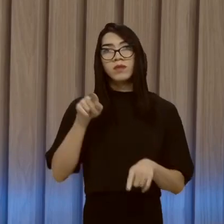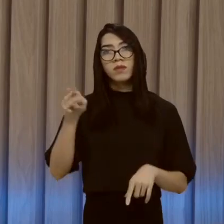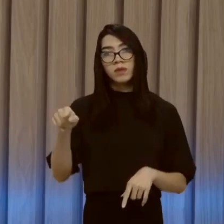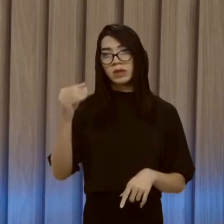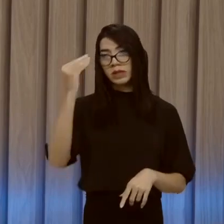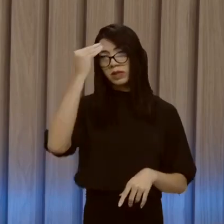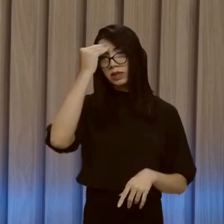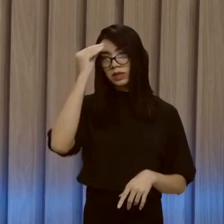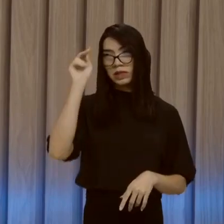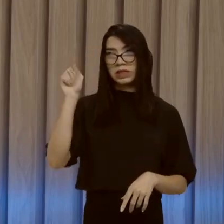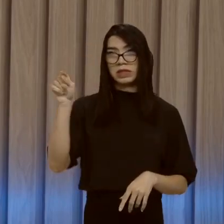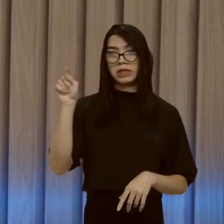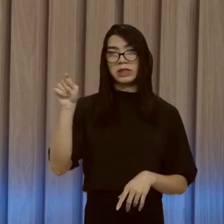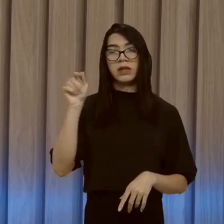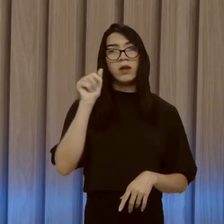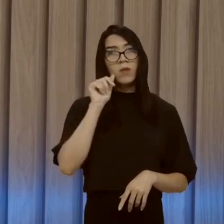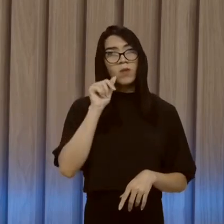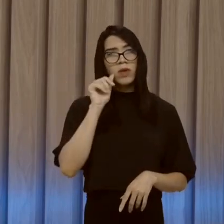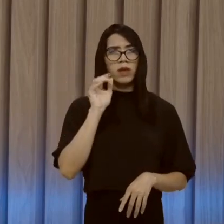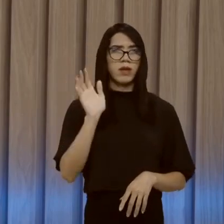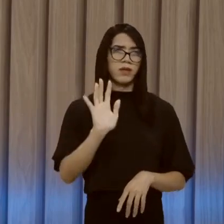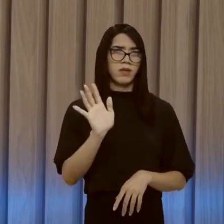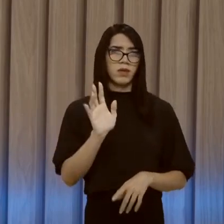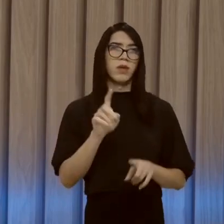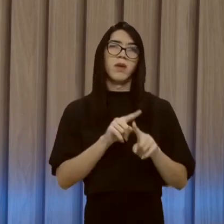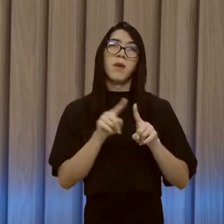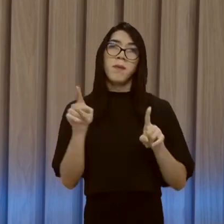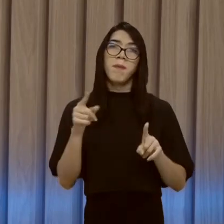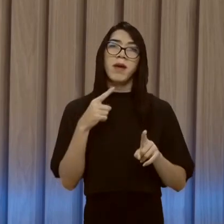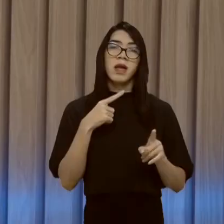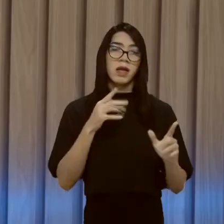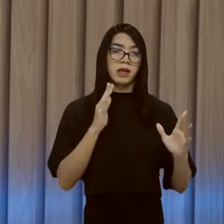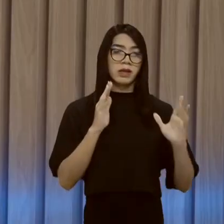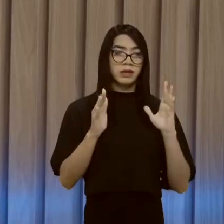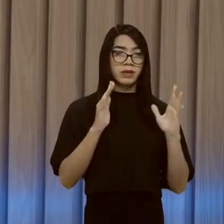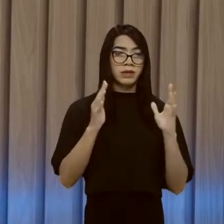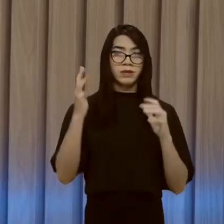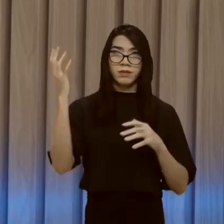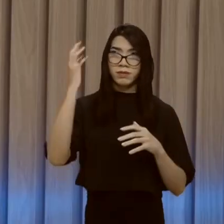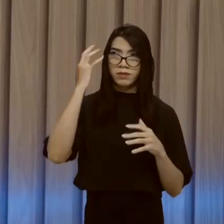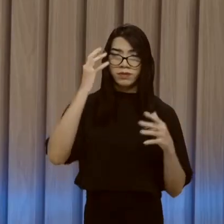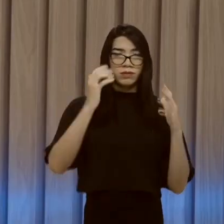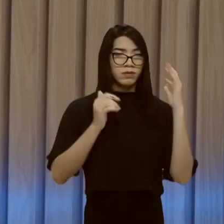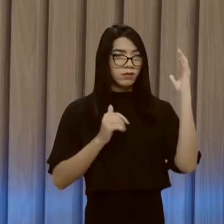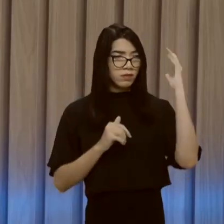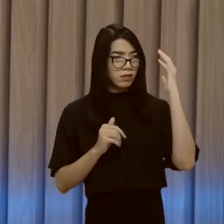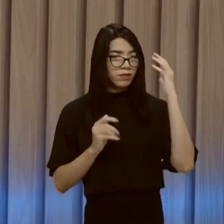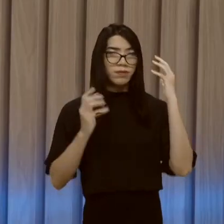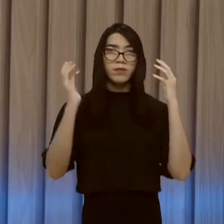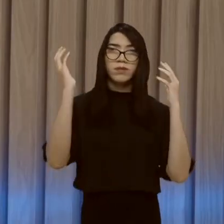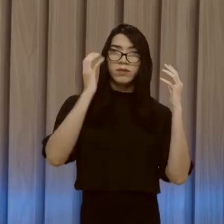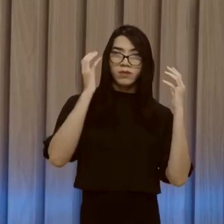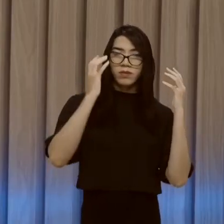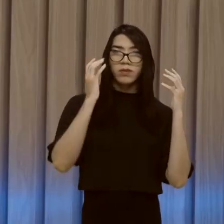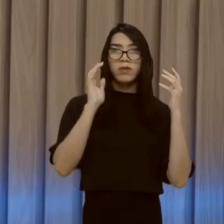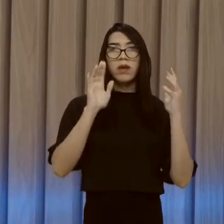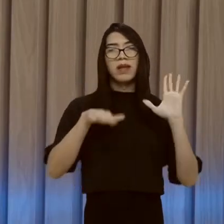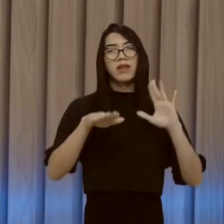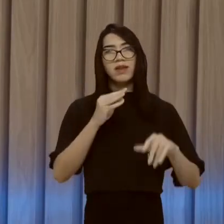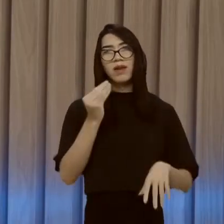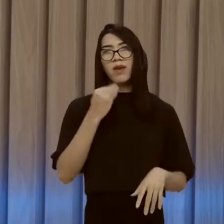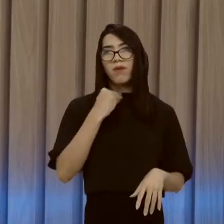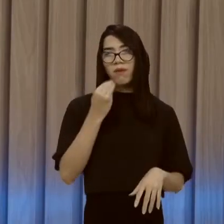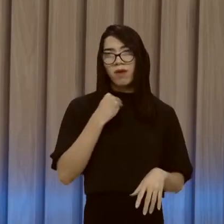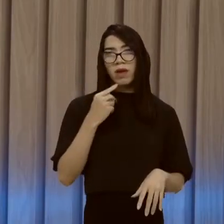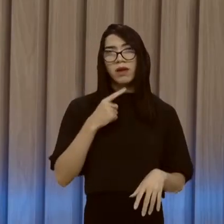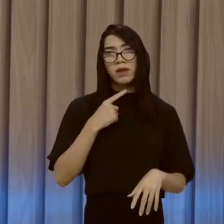Mas ele tá numa fase que essas influências chegam, e quando existe uma vulnerabilidade, né? Porque, como eu disse, não as redes sociais por si